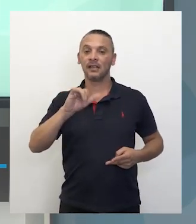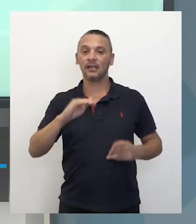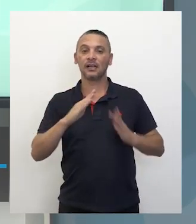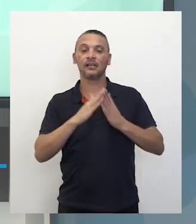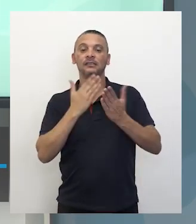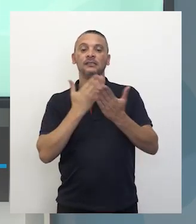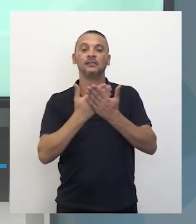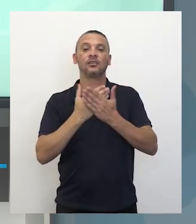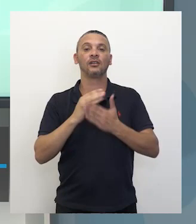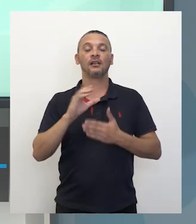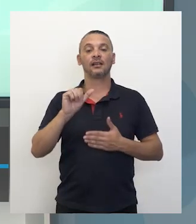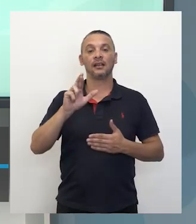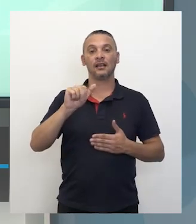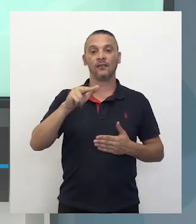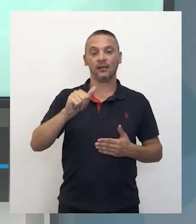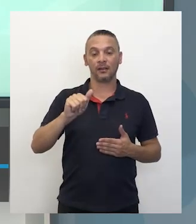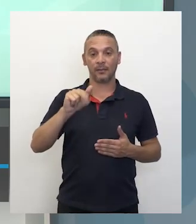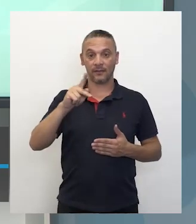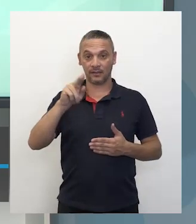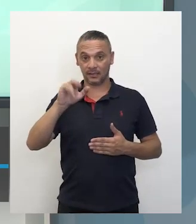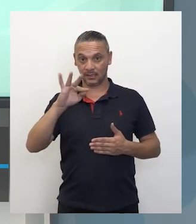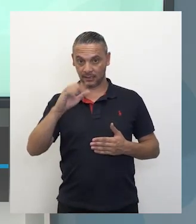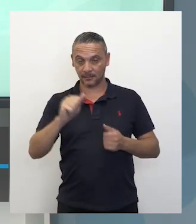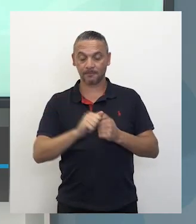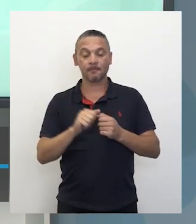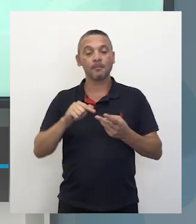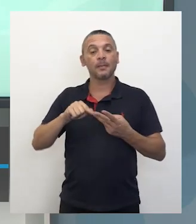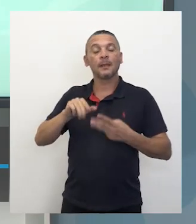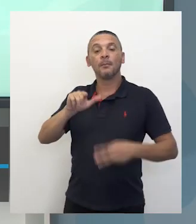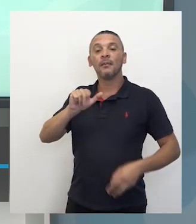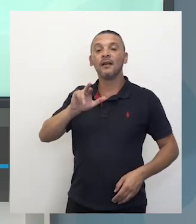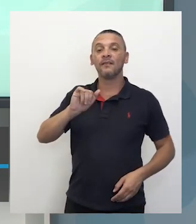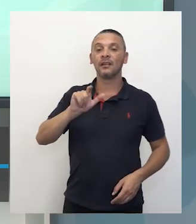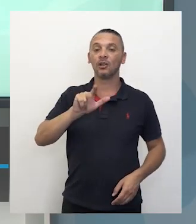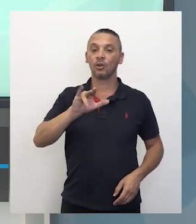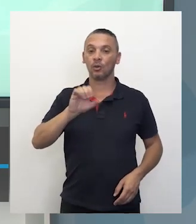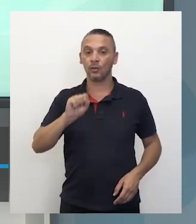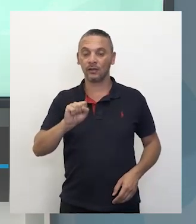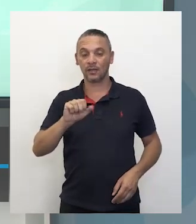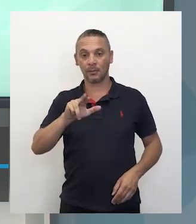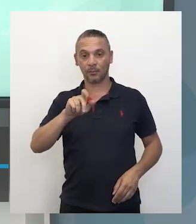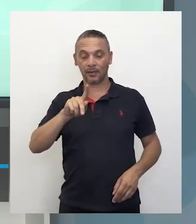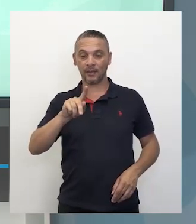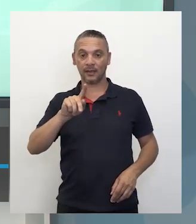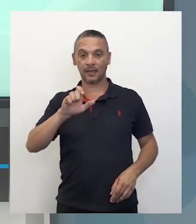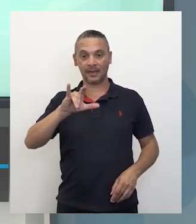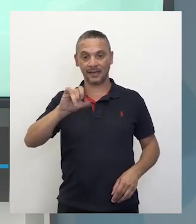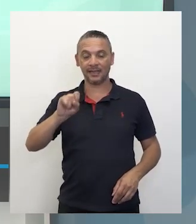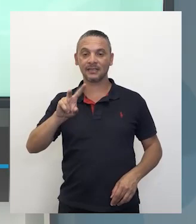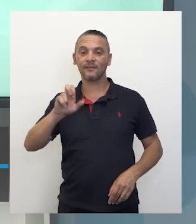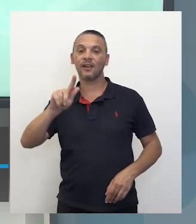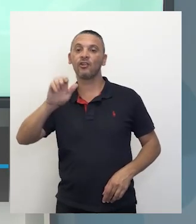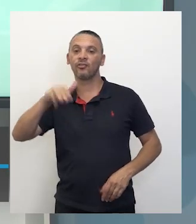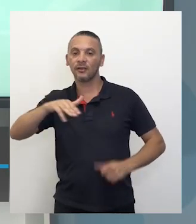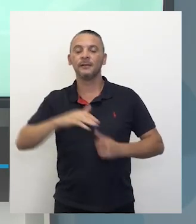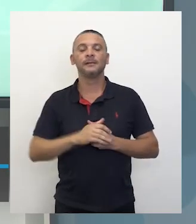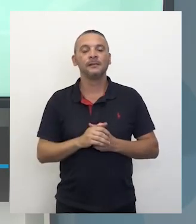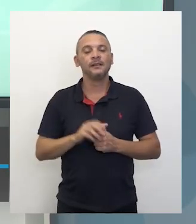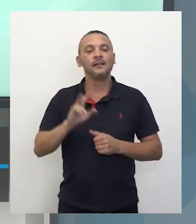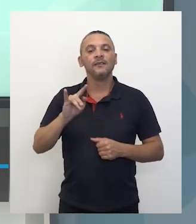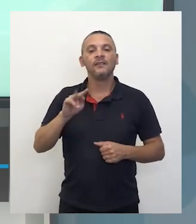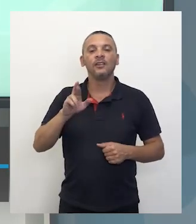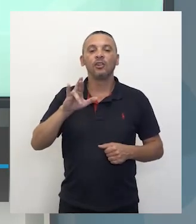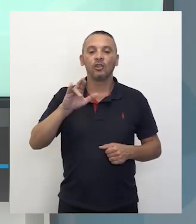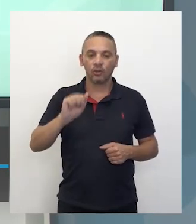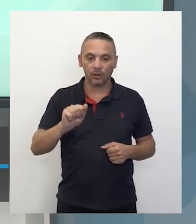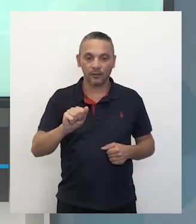Escola Caran Aparecido Gonçalves, a Maria Luísa, do PEI Elias Alves Costa, de Vargem Grande Paulista, a Vitória